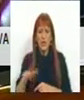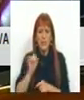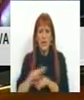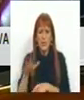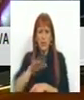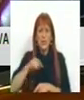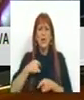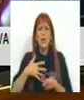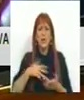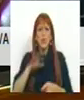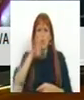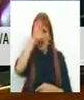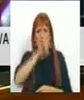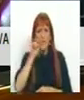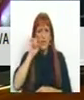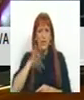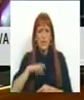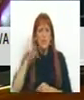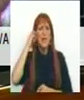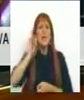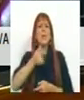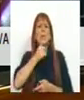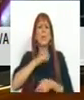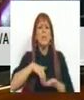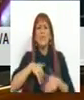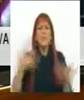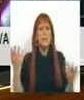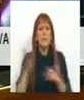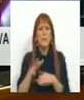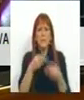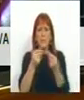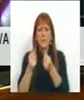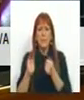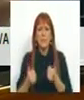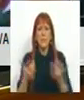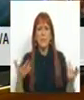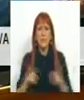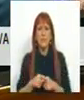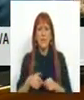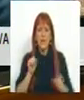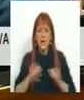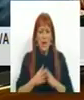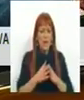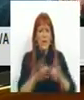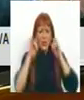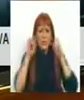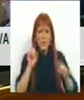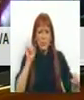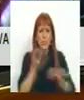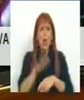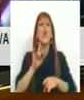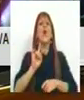Nacional, o que está o Ministério da Defesa Nacional a pensar fazer, designadamente em matéria de navios patrulha